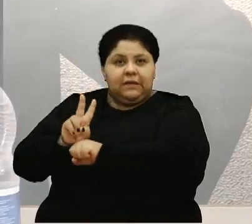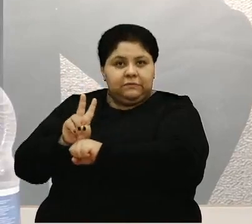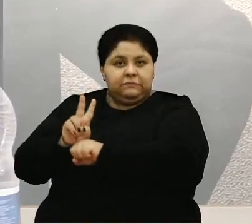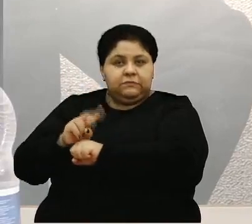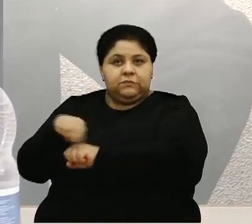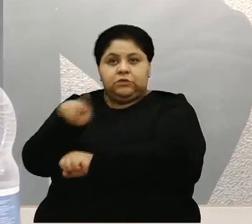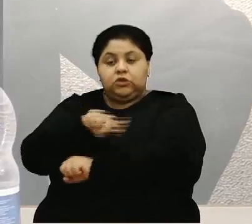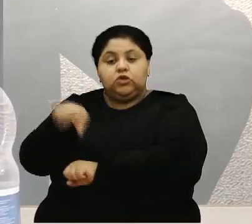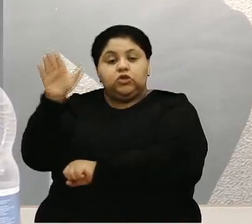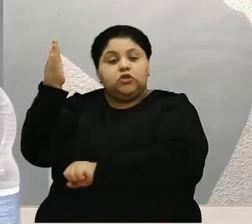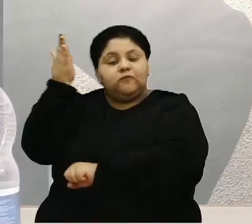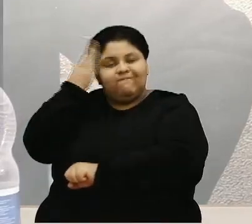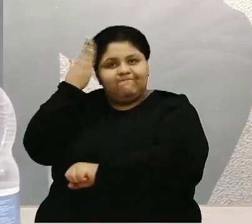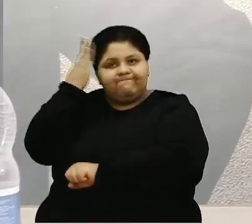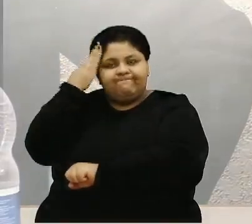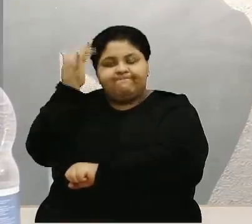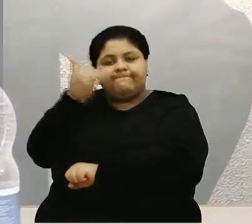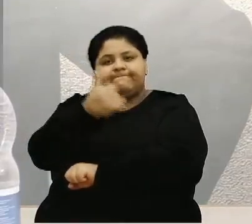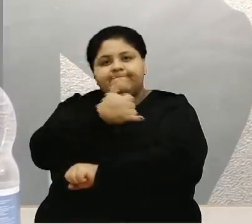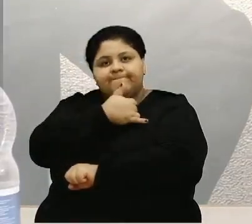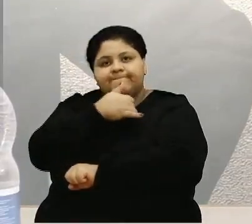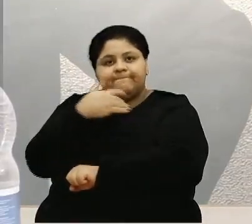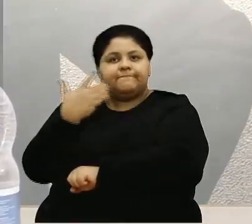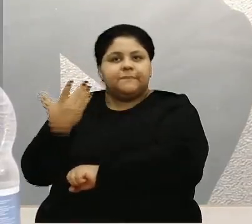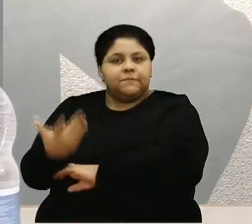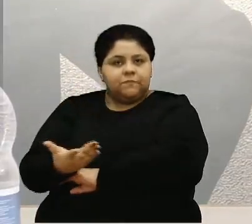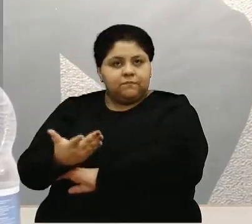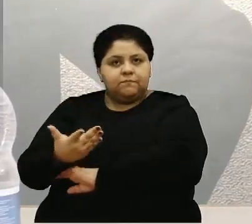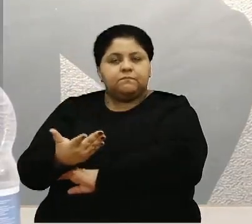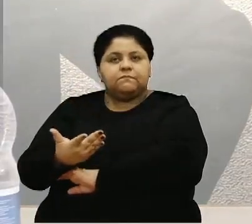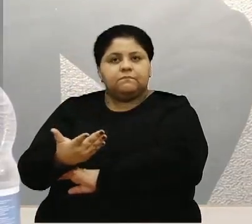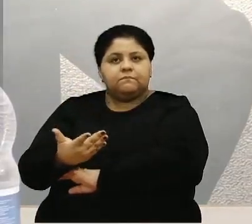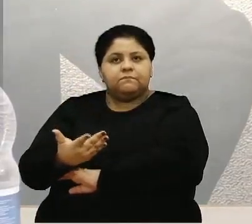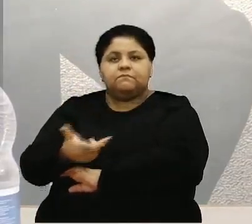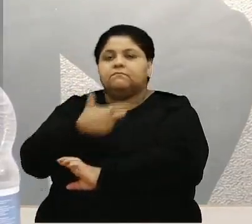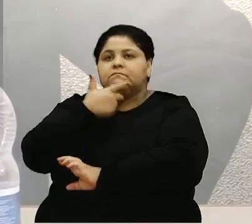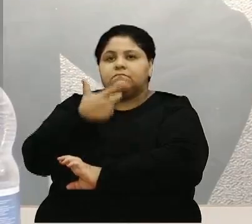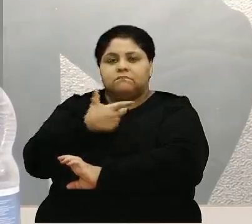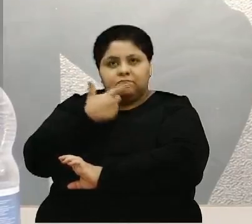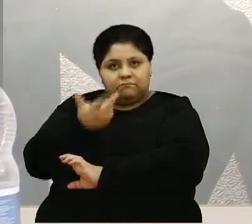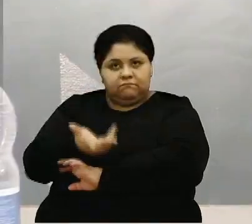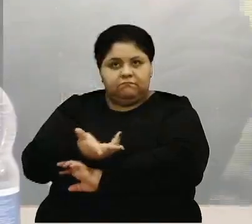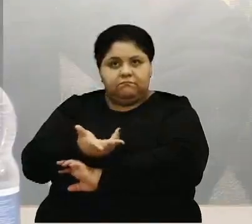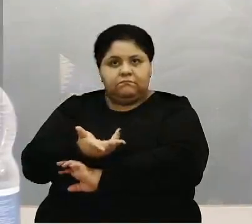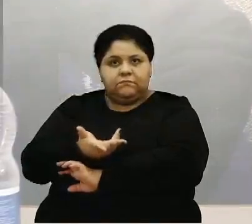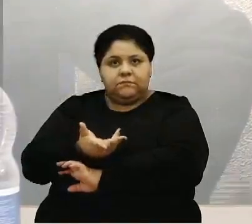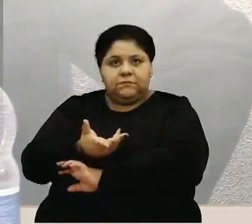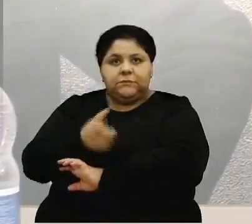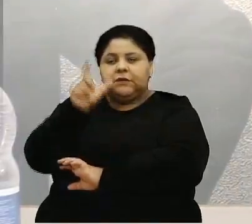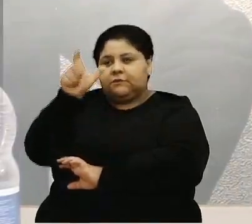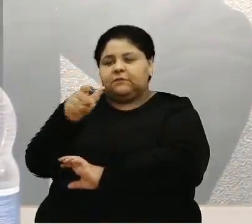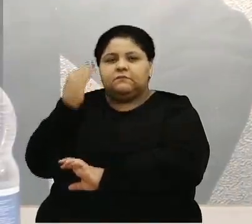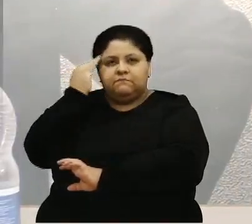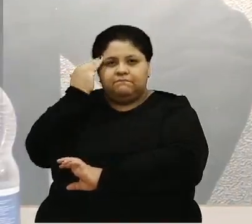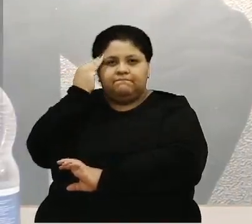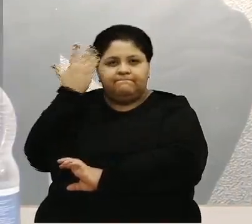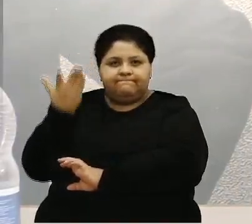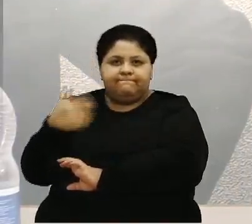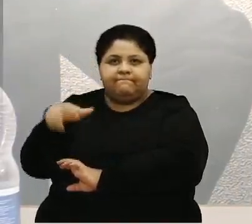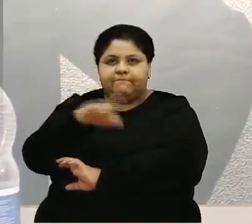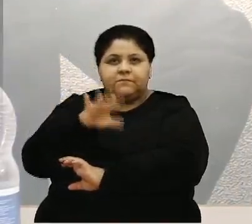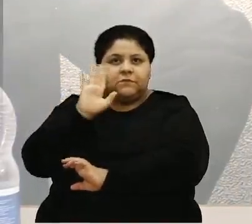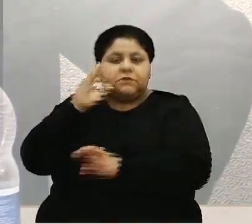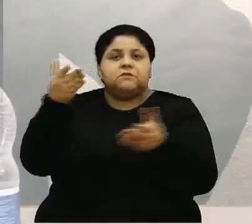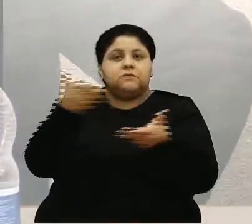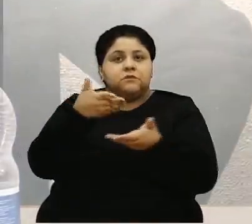Nós sabemos que, infelizmente, falado pelos que entendem, né, que o que está acontecendo agora